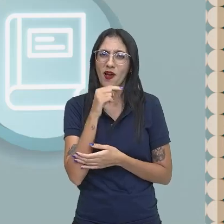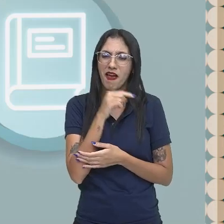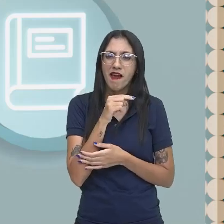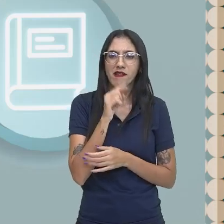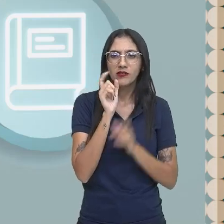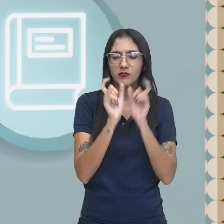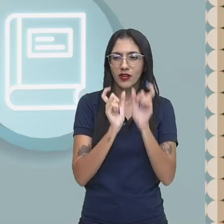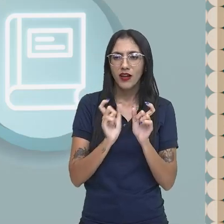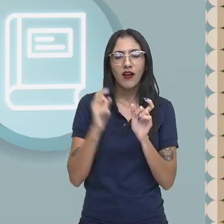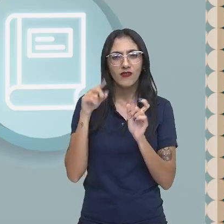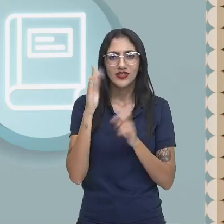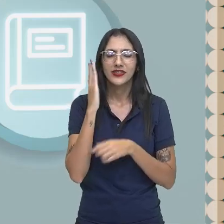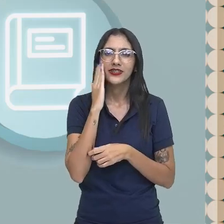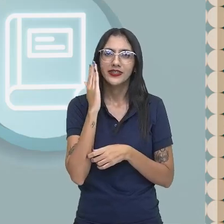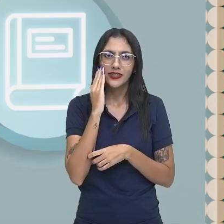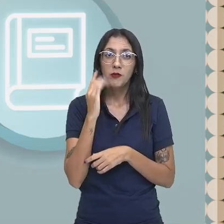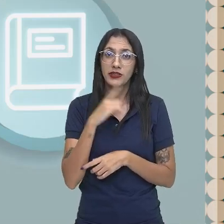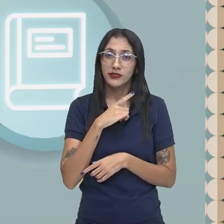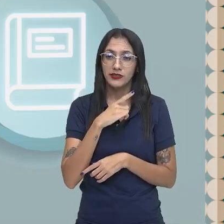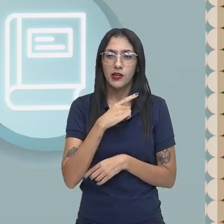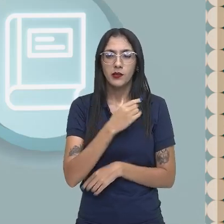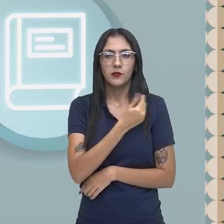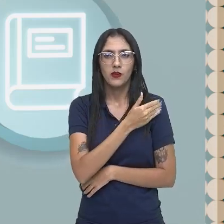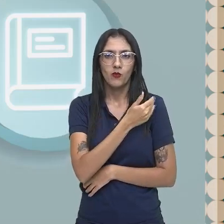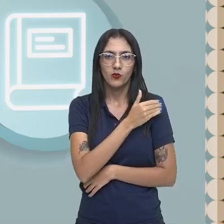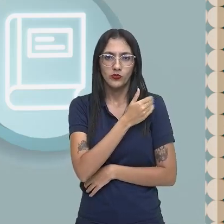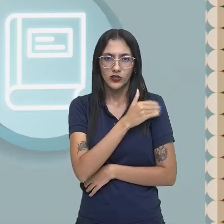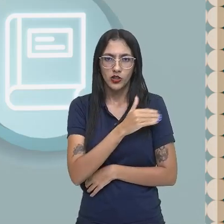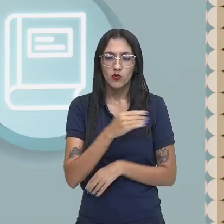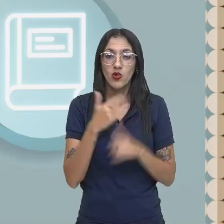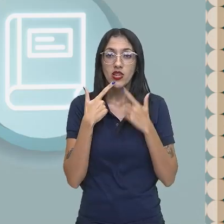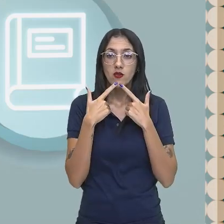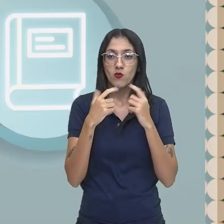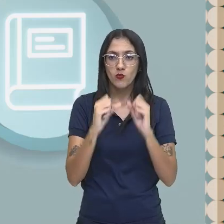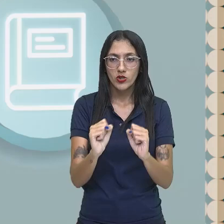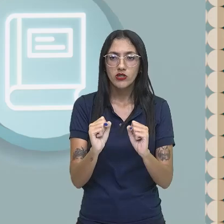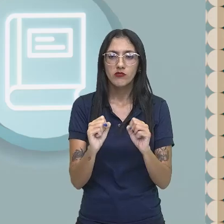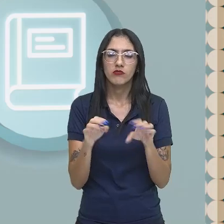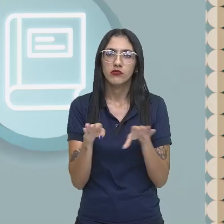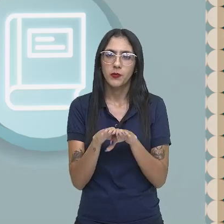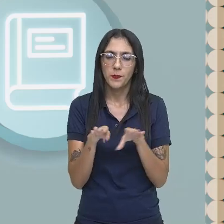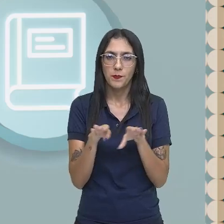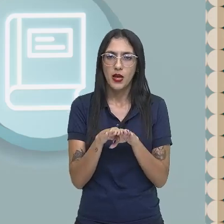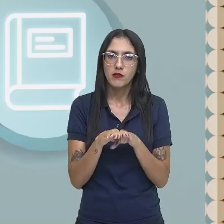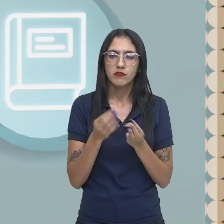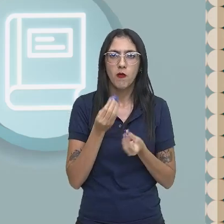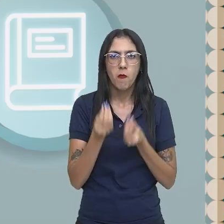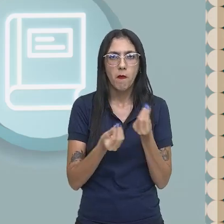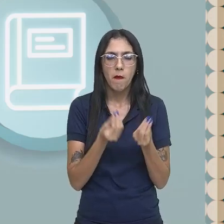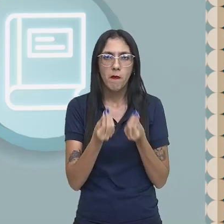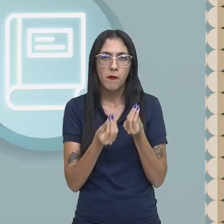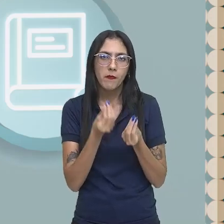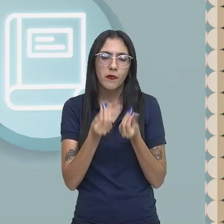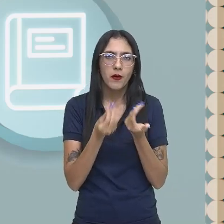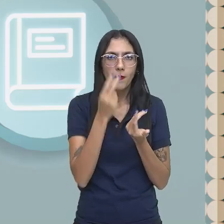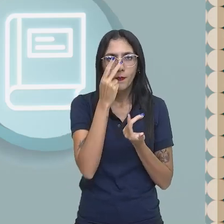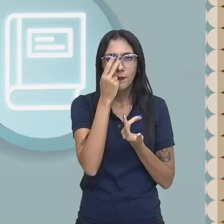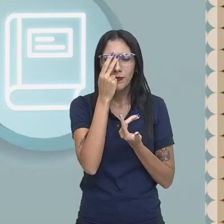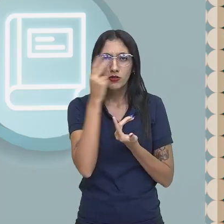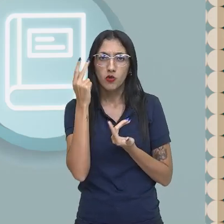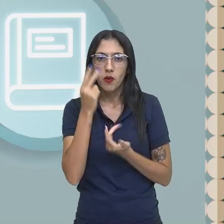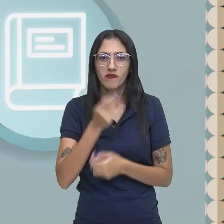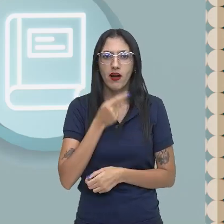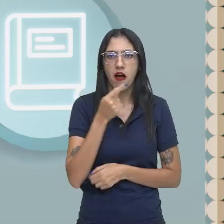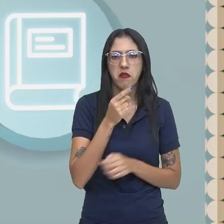Vocês sabem que o preconceito existe, o linguístico também existe, né? Pelo modo de falar, às